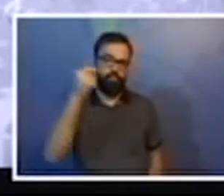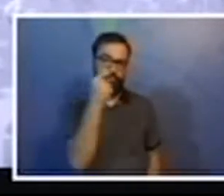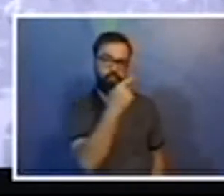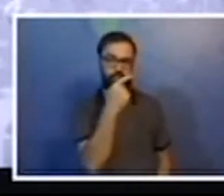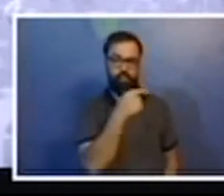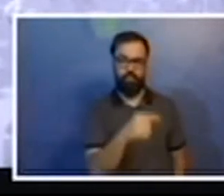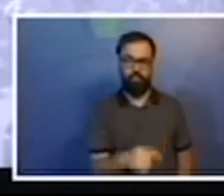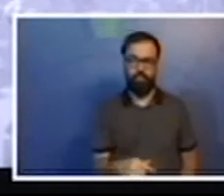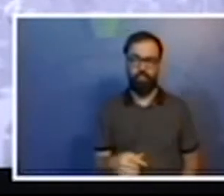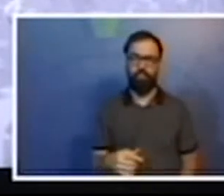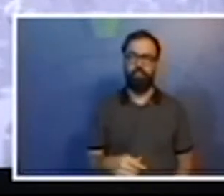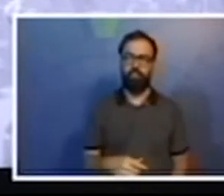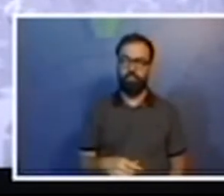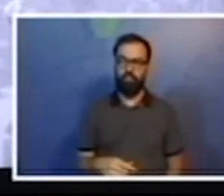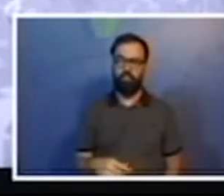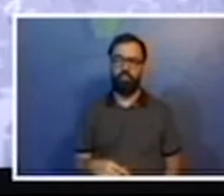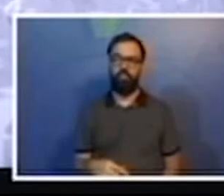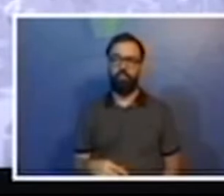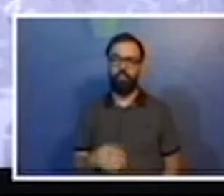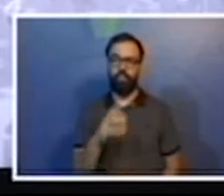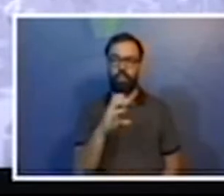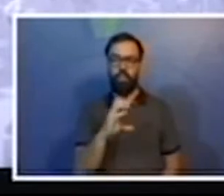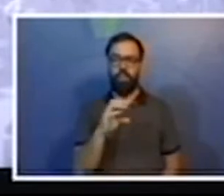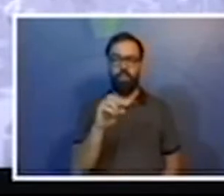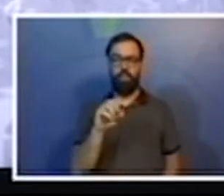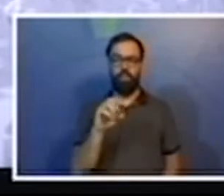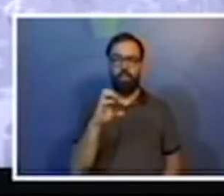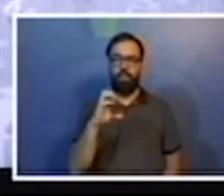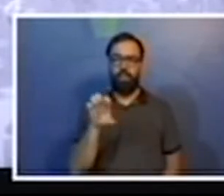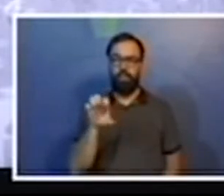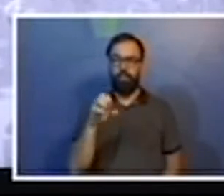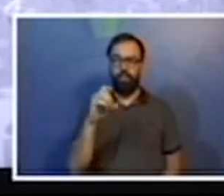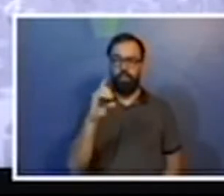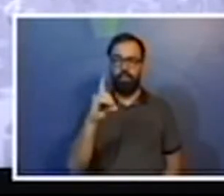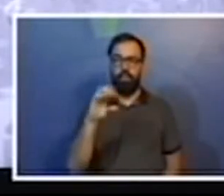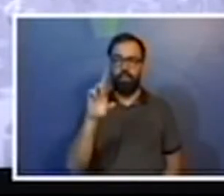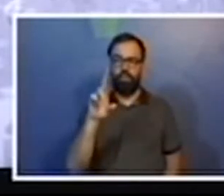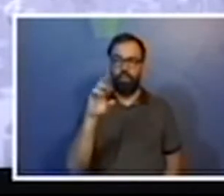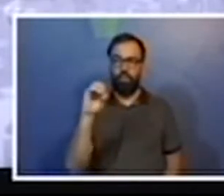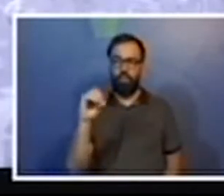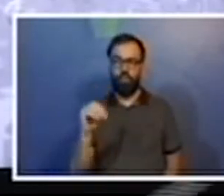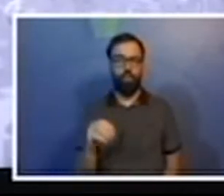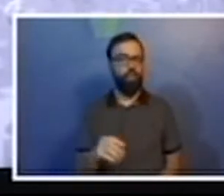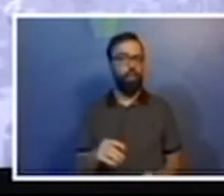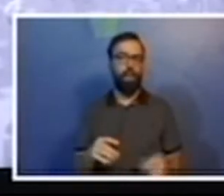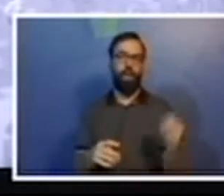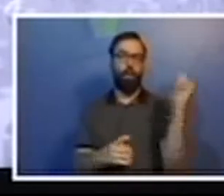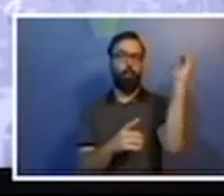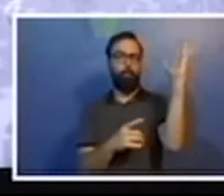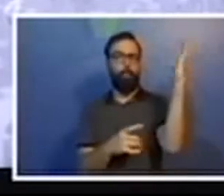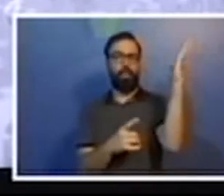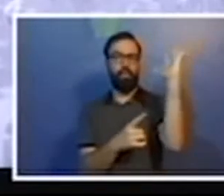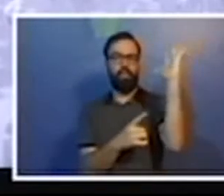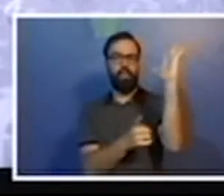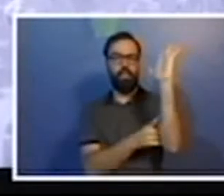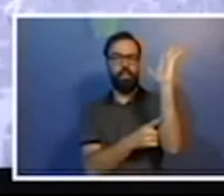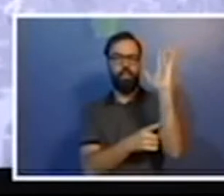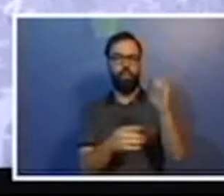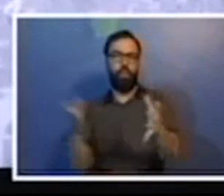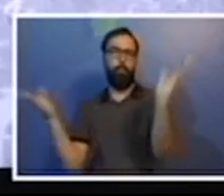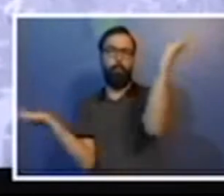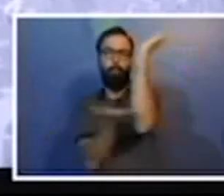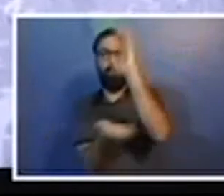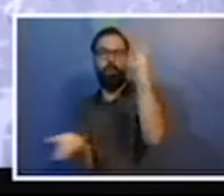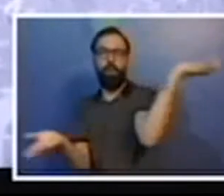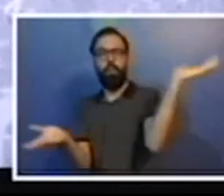e o centro que é o mar a árvore americana é uma madeira muito nobre que por esse motivo é muito